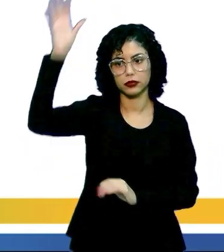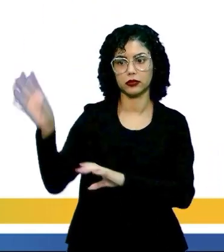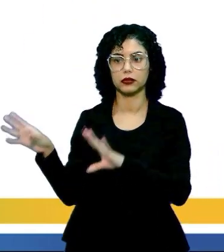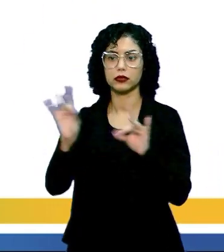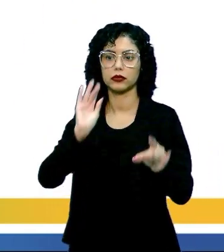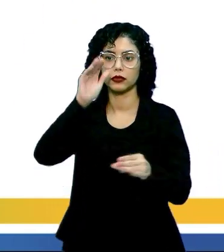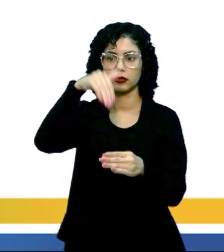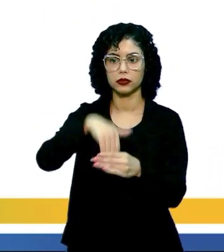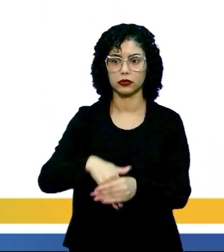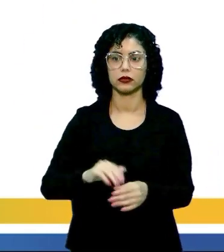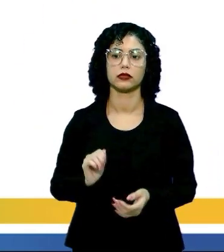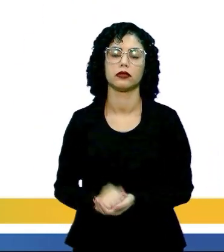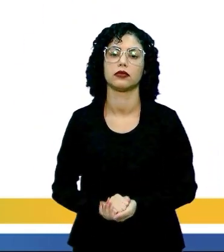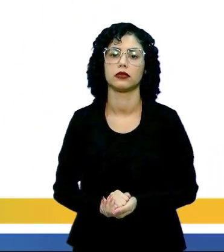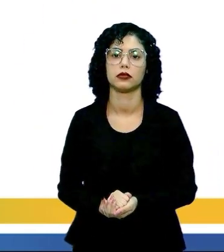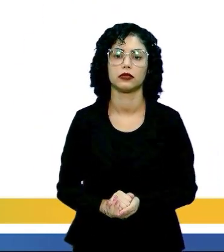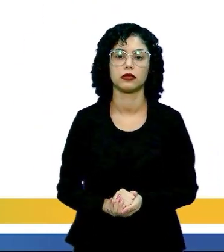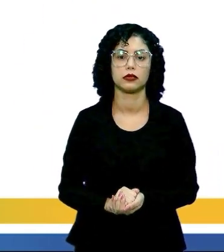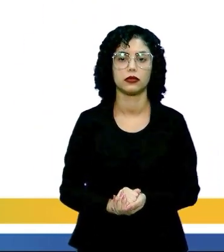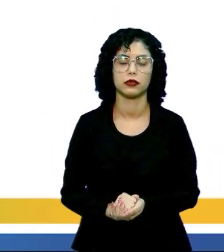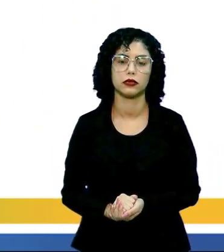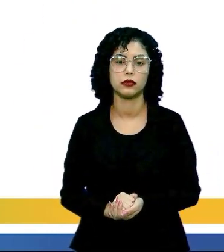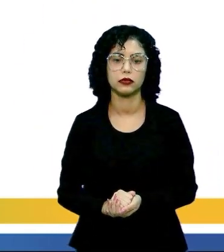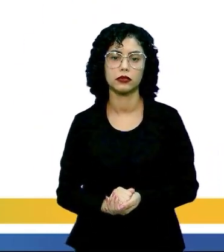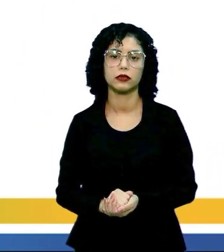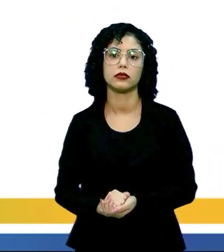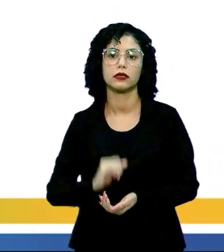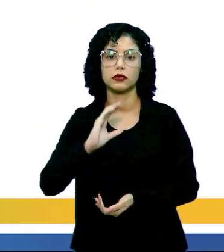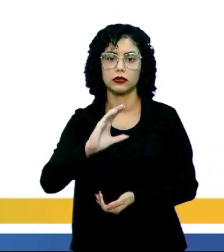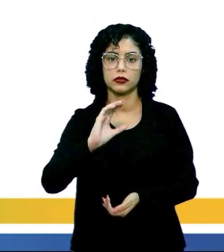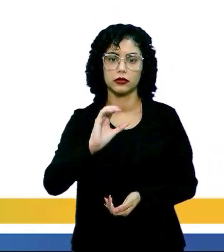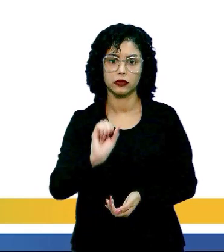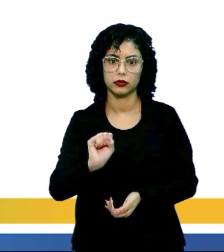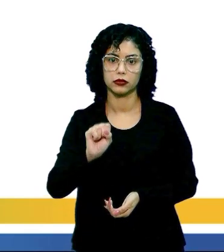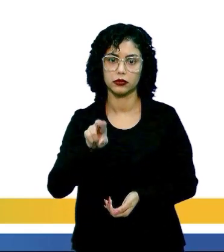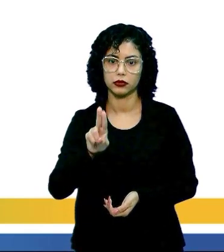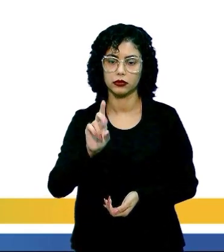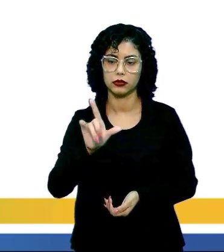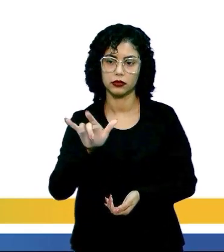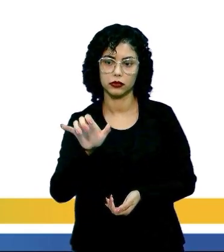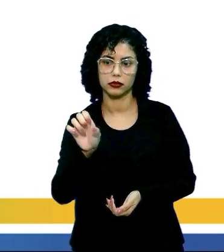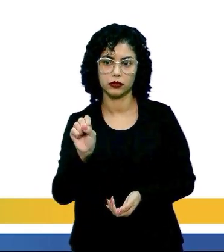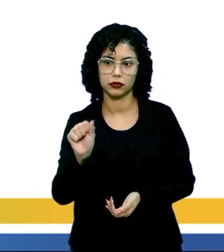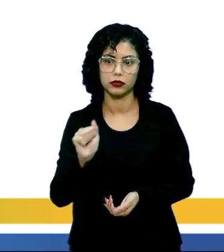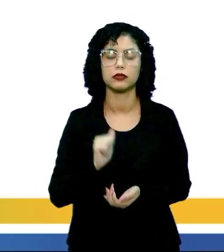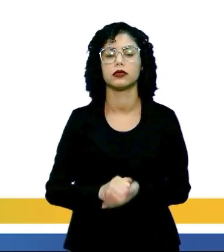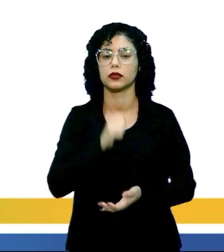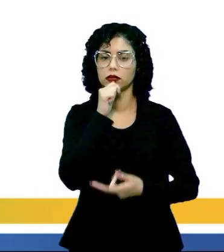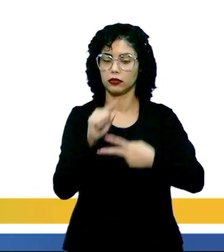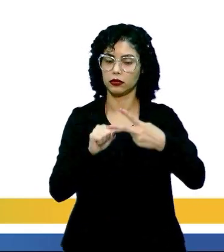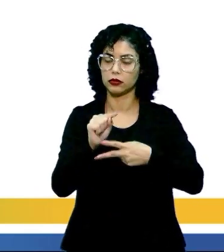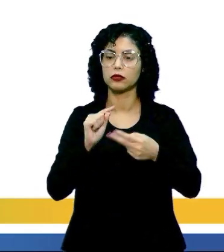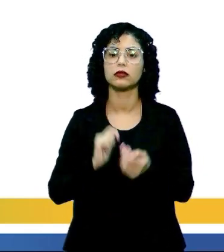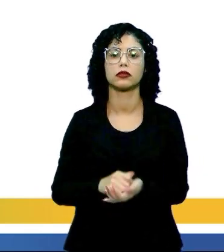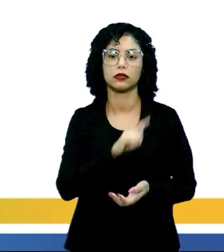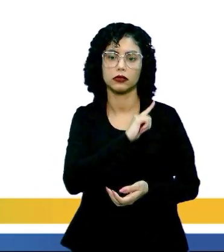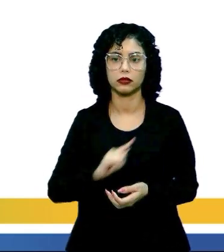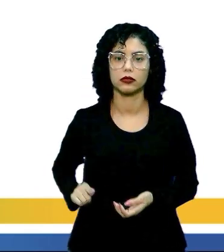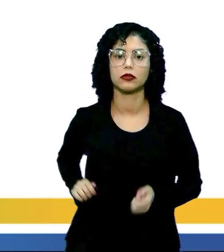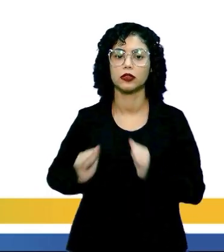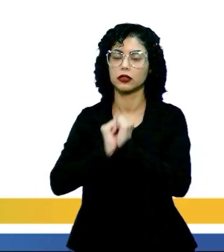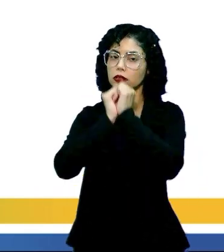da eleição de 2 cônsules, né? Esses cônsules, esses representantes, esses 2, eles iriam